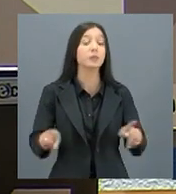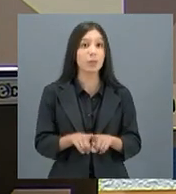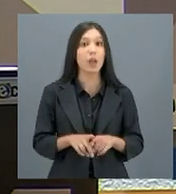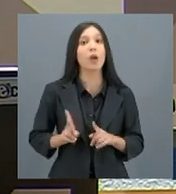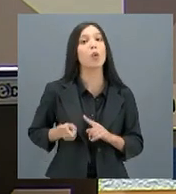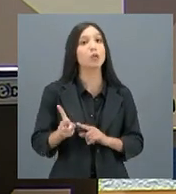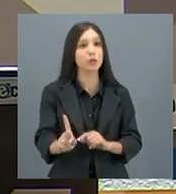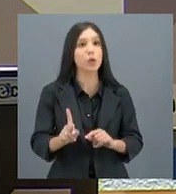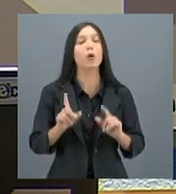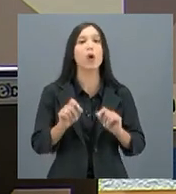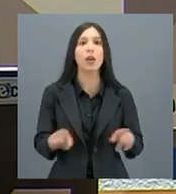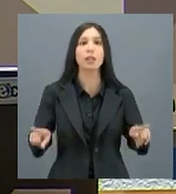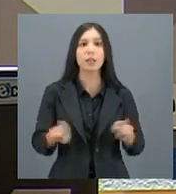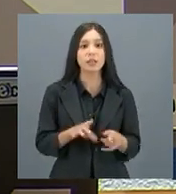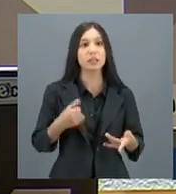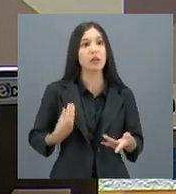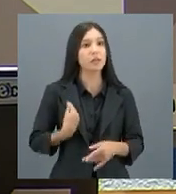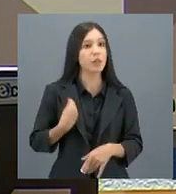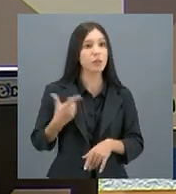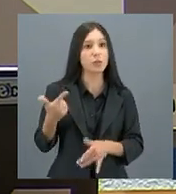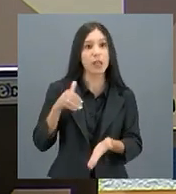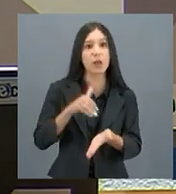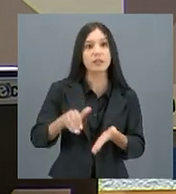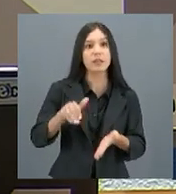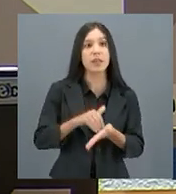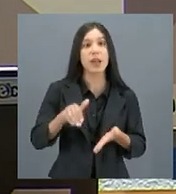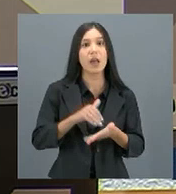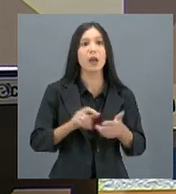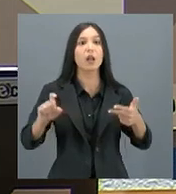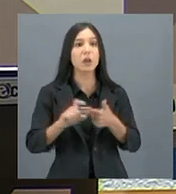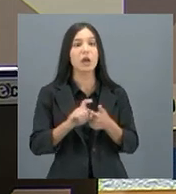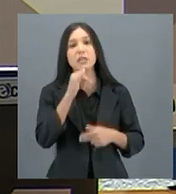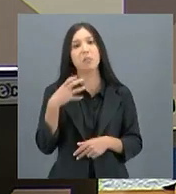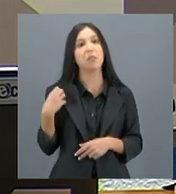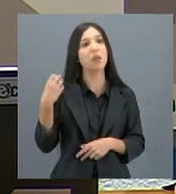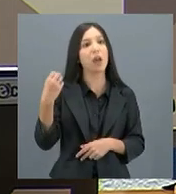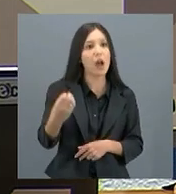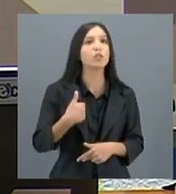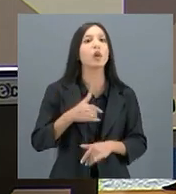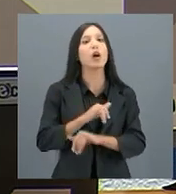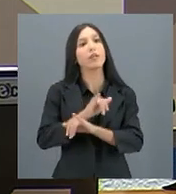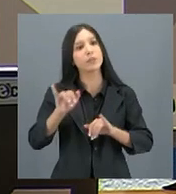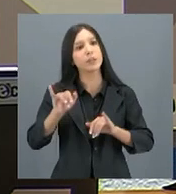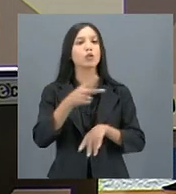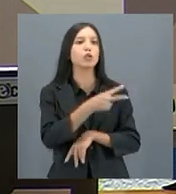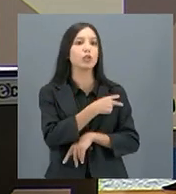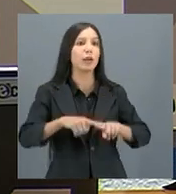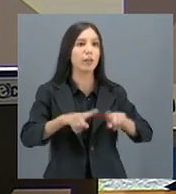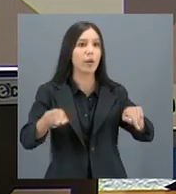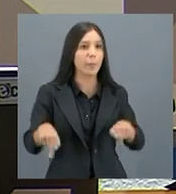adiante. Ato contínuo, na ausência do secretário executivo, que por alguma razão, alguma viagem não estava, eu reportei ao chefe de gabinete do